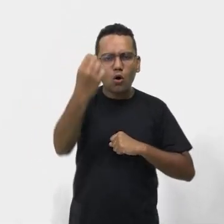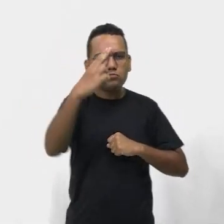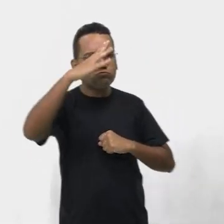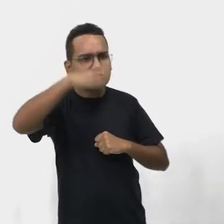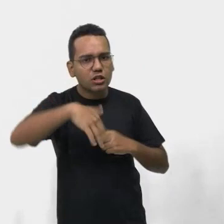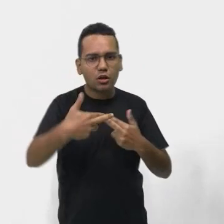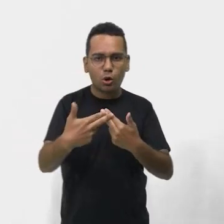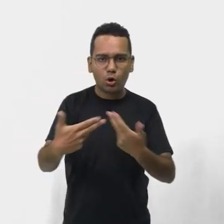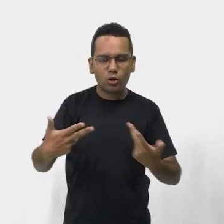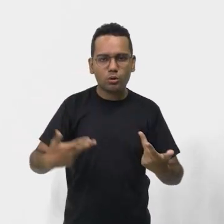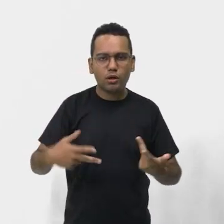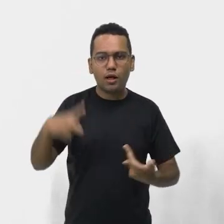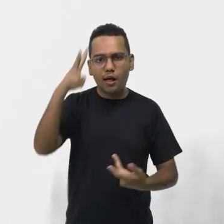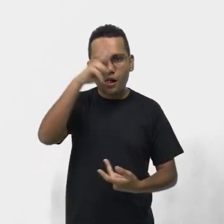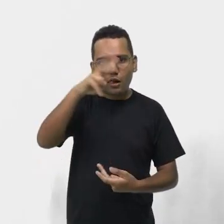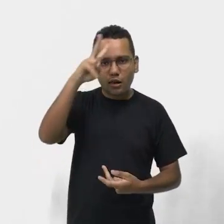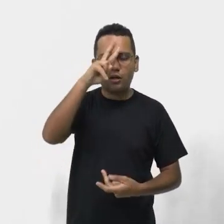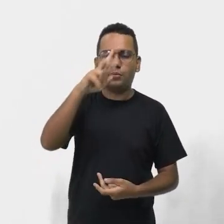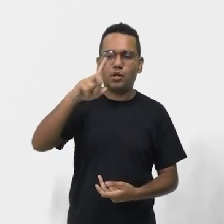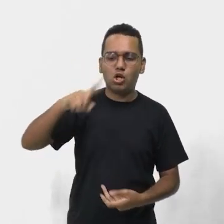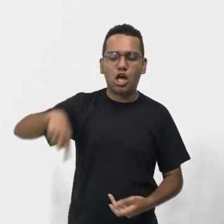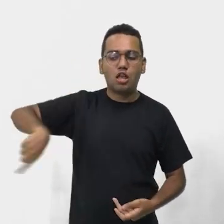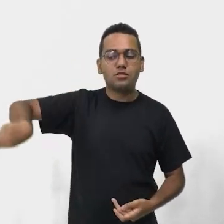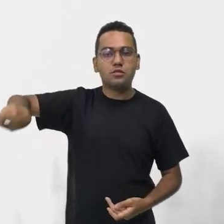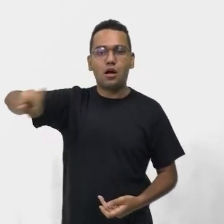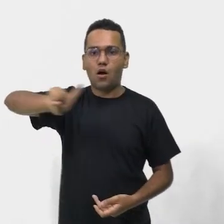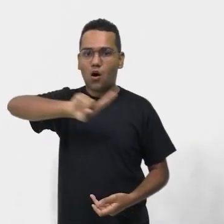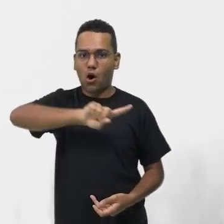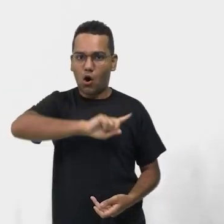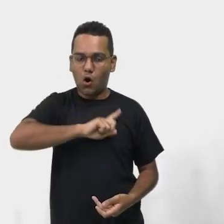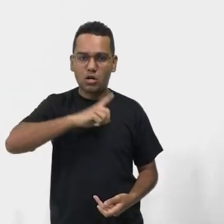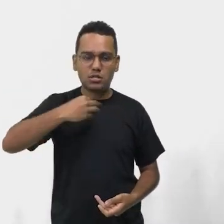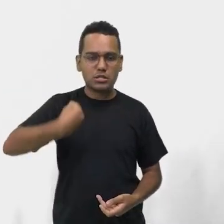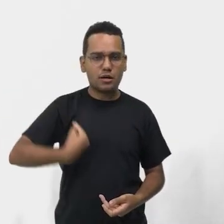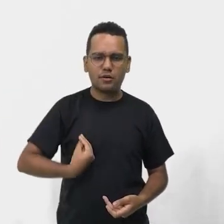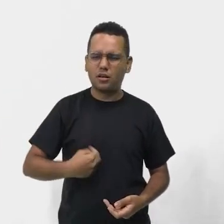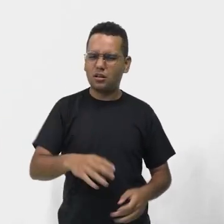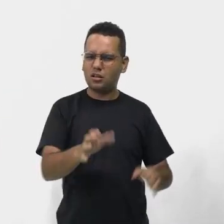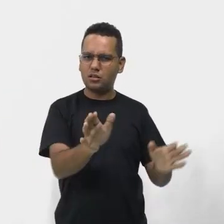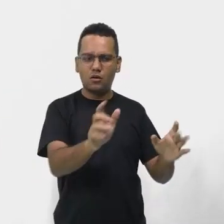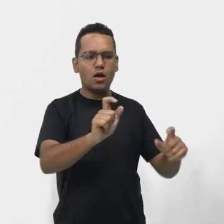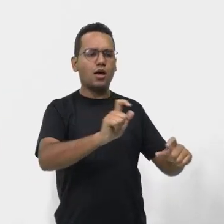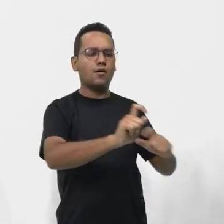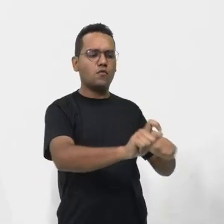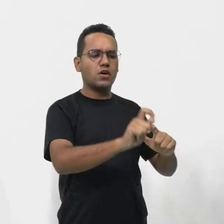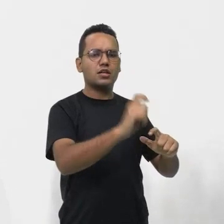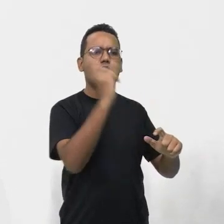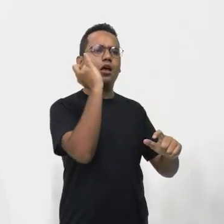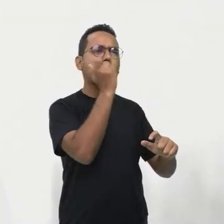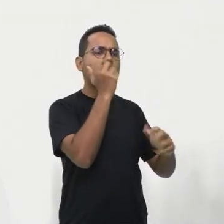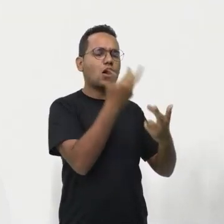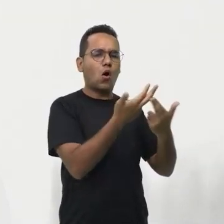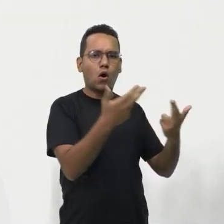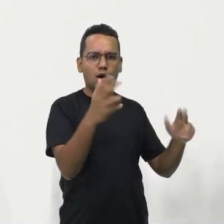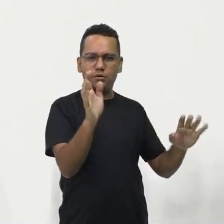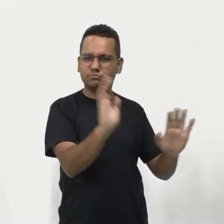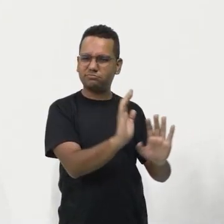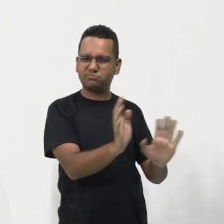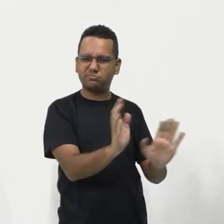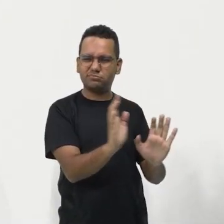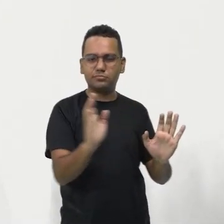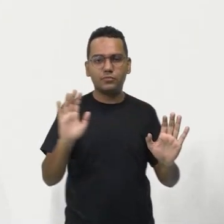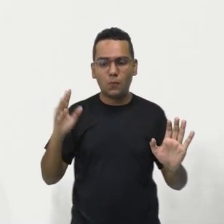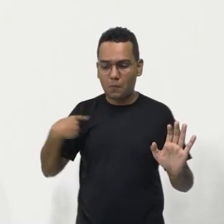mundo real, ou seja, na nossa realidade, não é uma ficção, ok? Então isso já atrai a